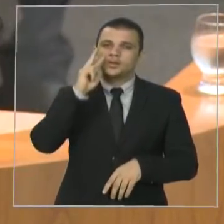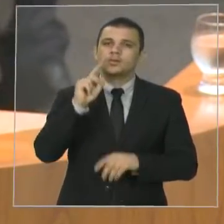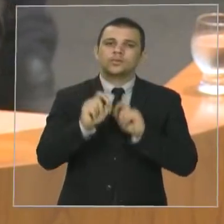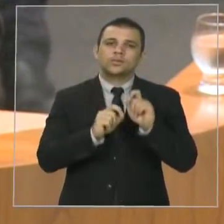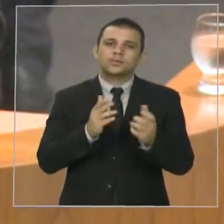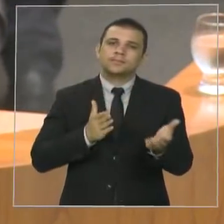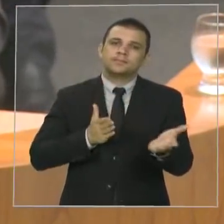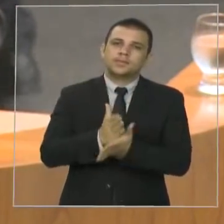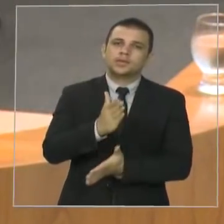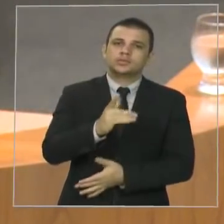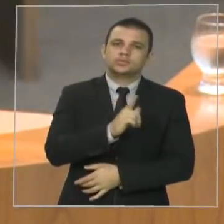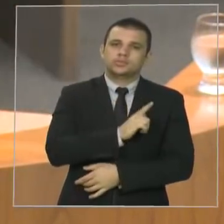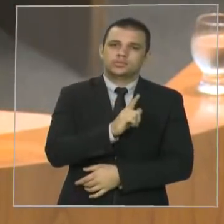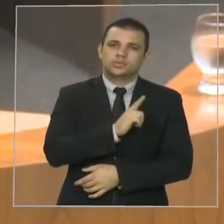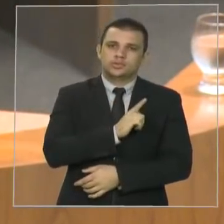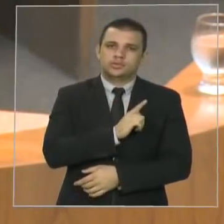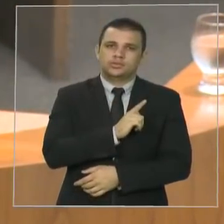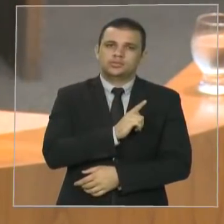Meus amigos,